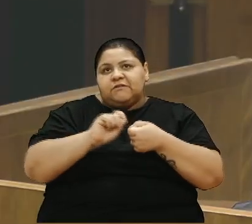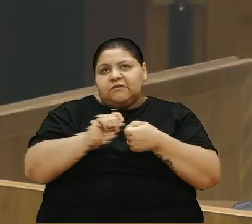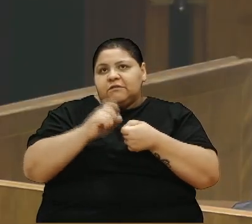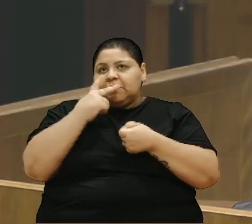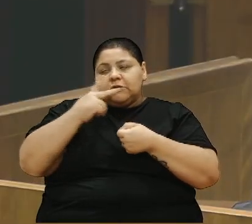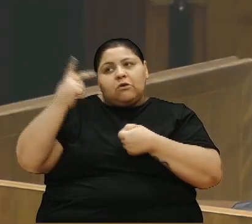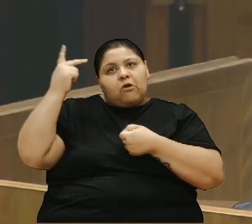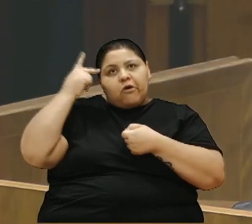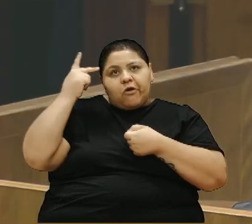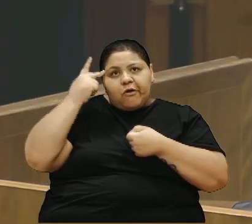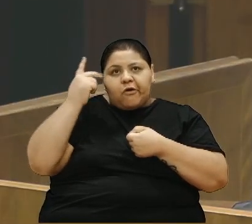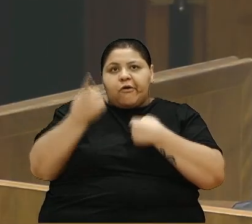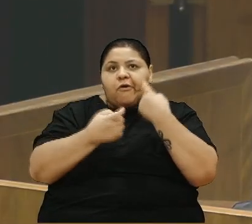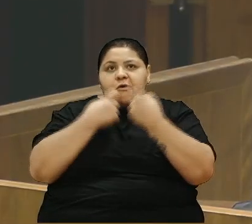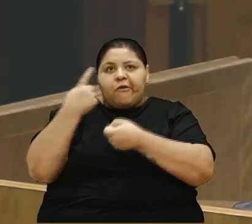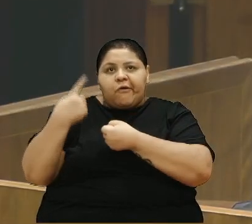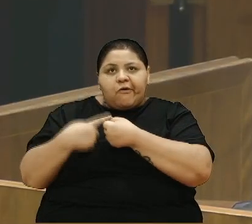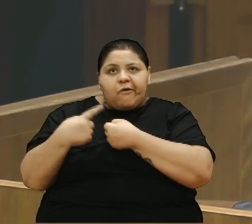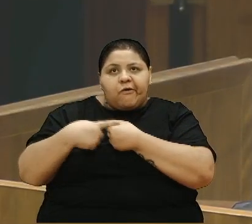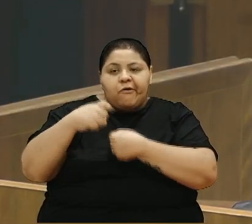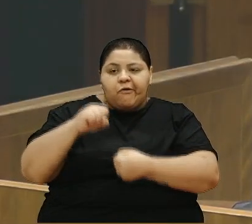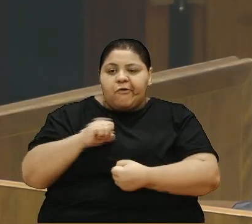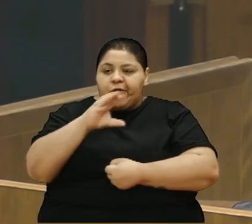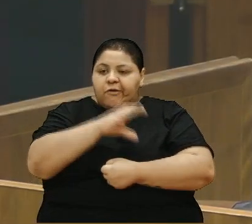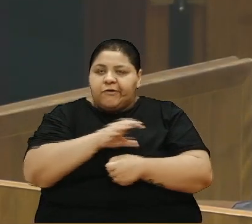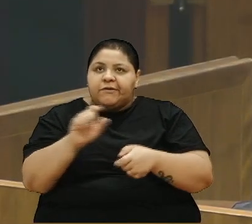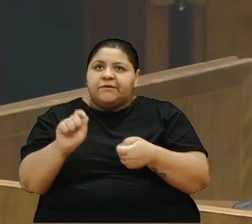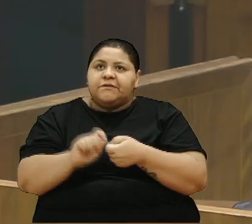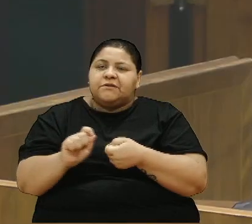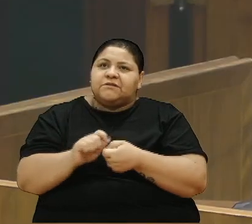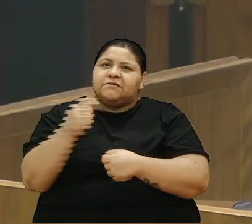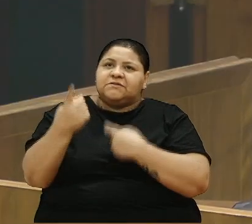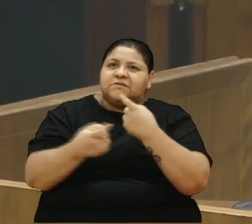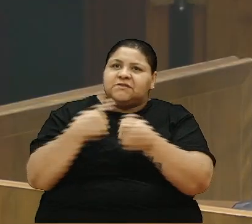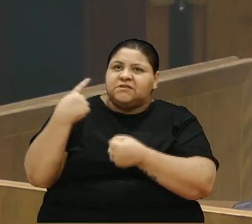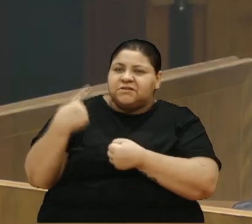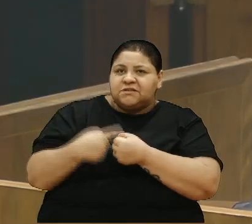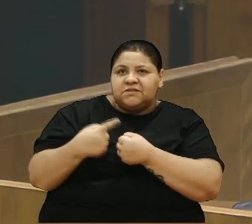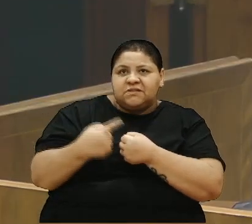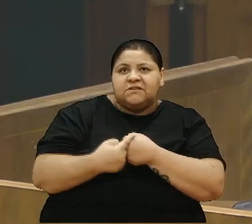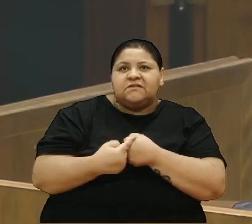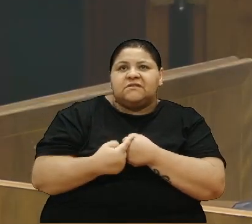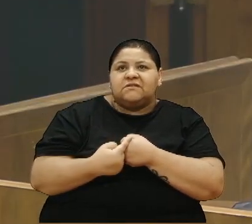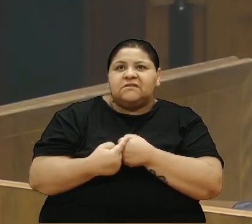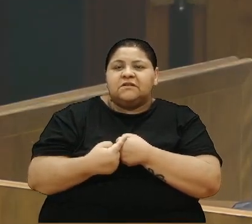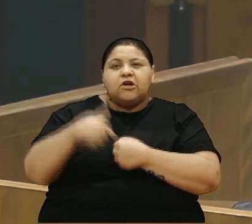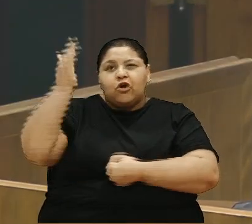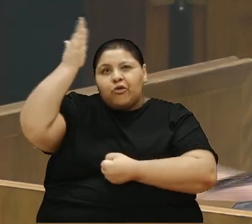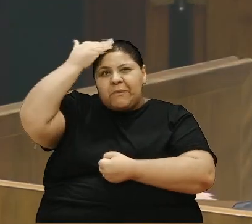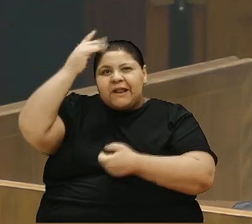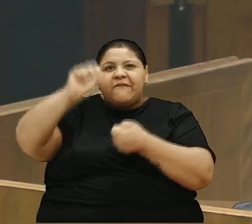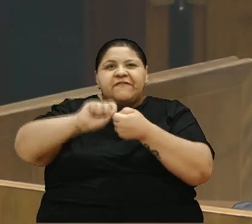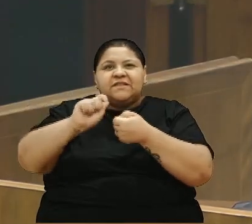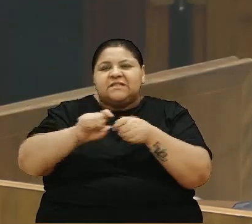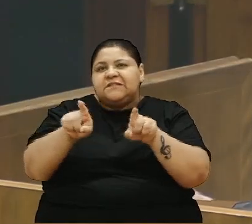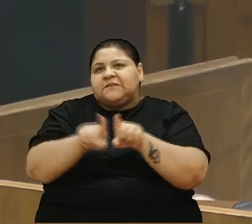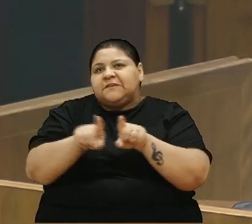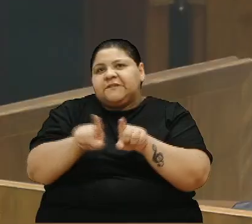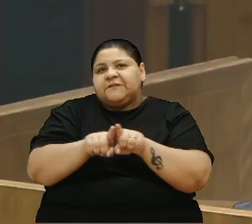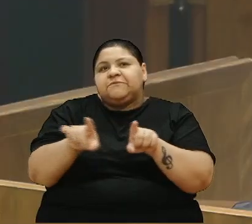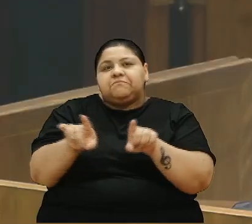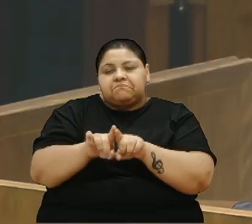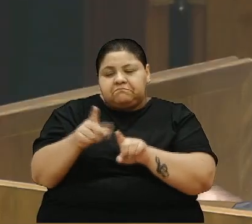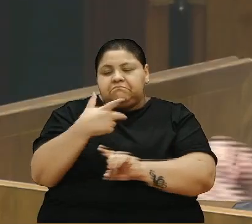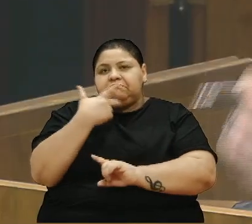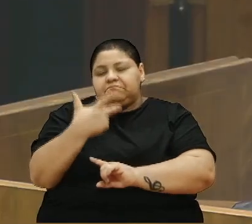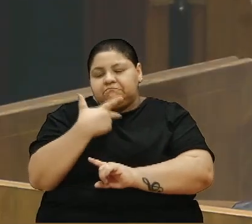está fazendo, como algumas cidades da Santa Catarina estão fazendo, como algumas cidades, as cidades do Paraná estão fazendo, né? Seria isso. Também